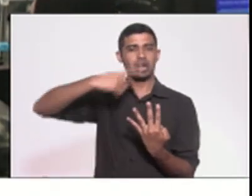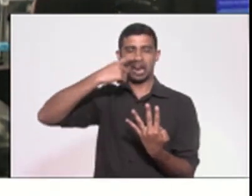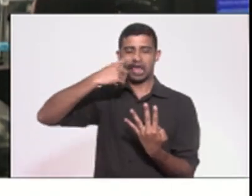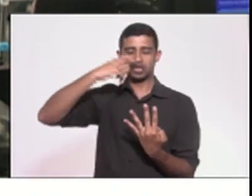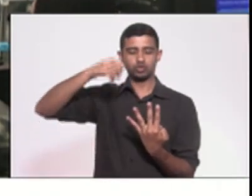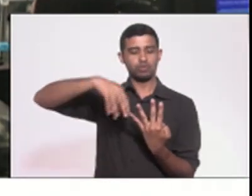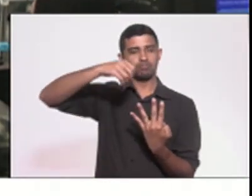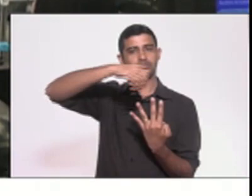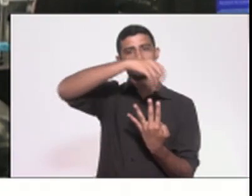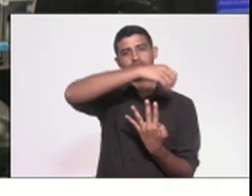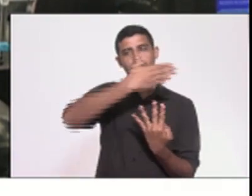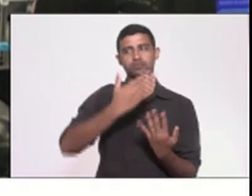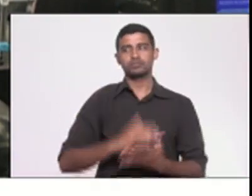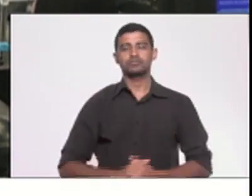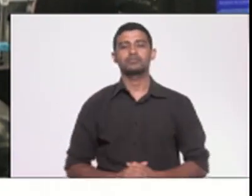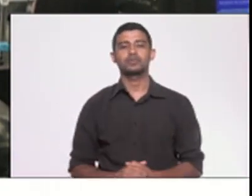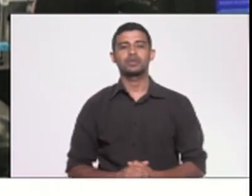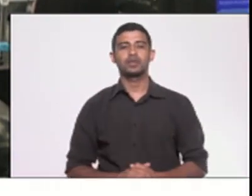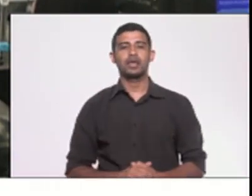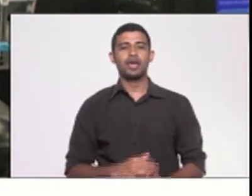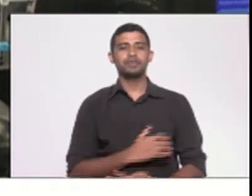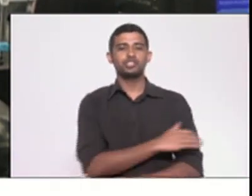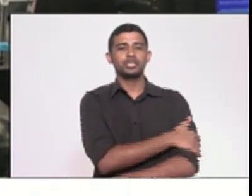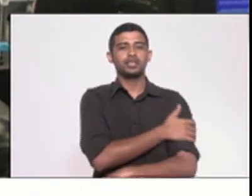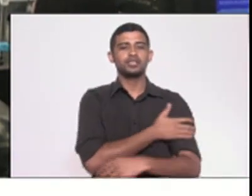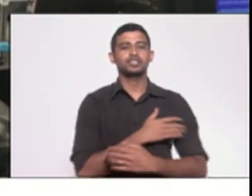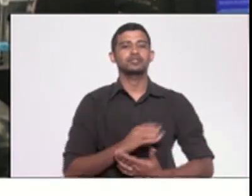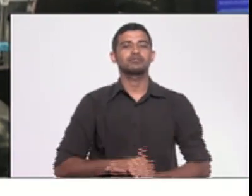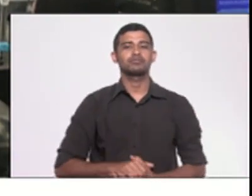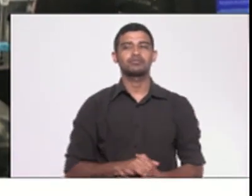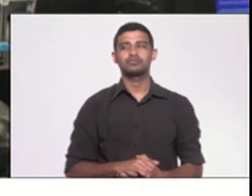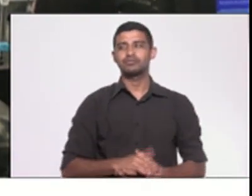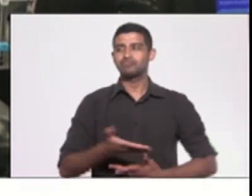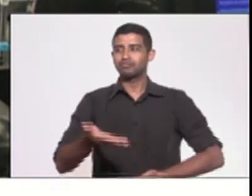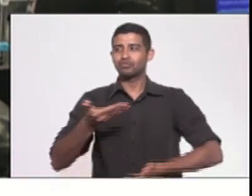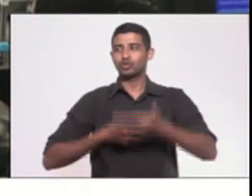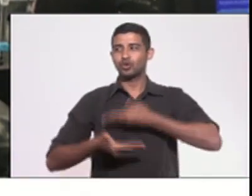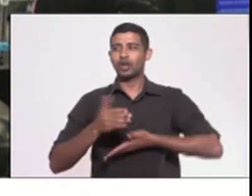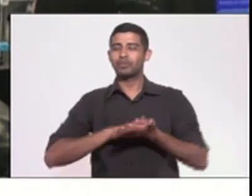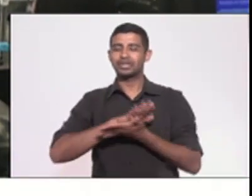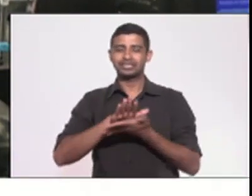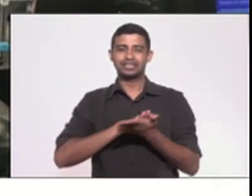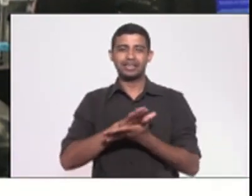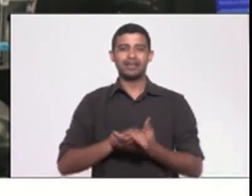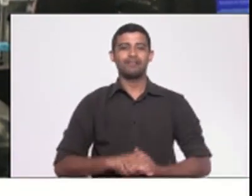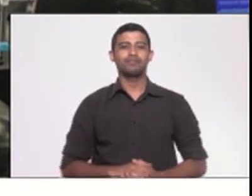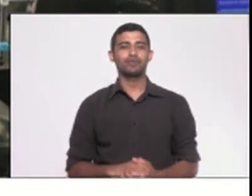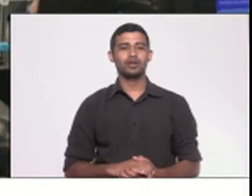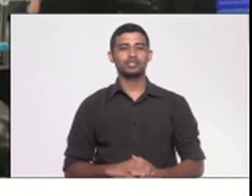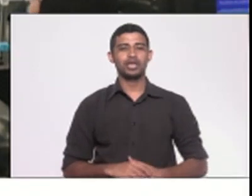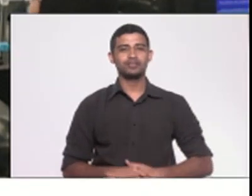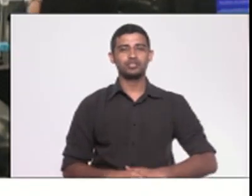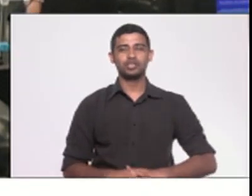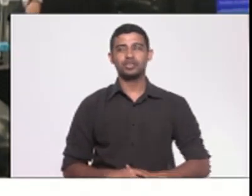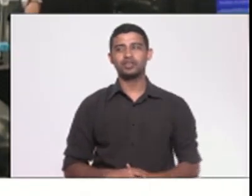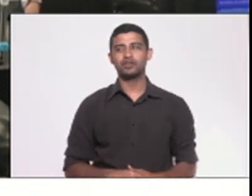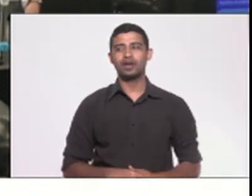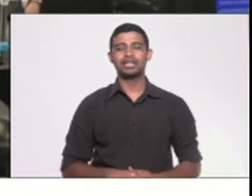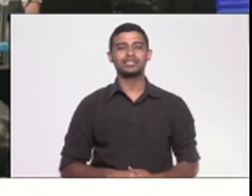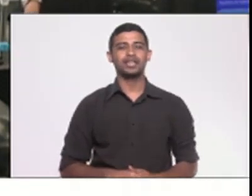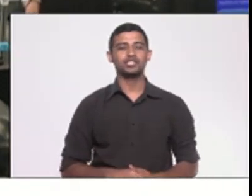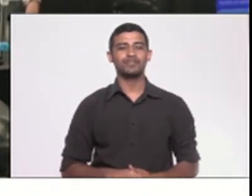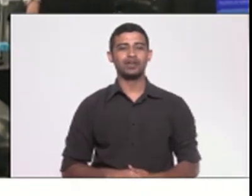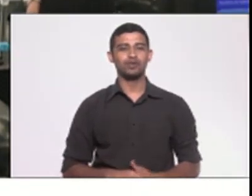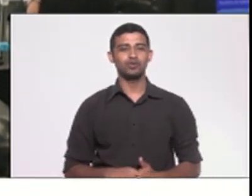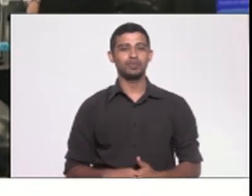por semana, mas não tem uma colaboração muito eficaz e efetiva da população, de modo que fica